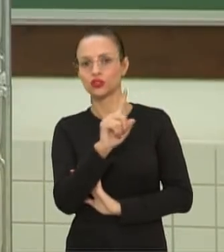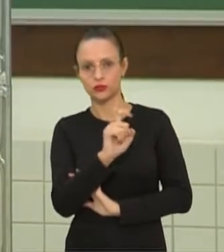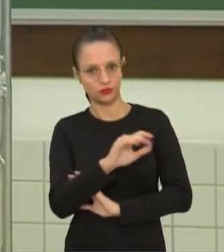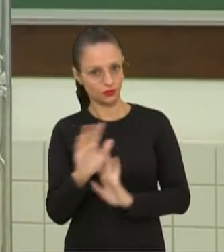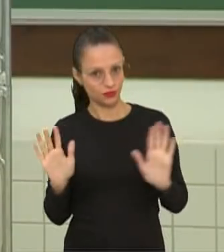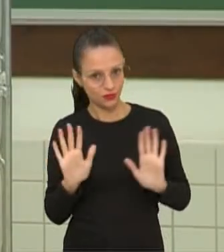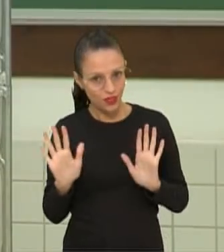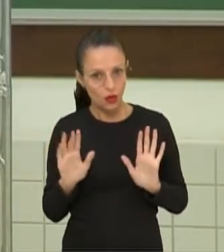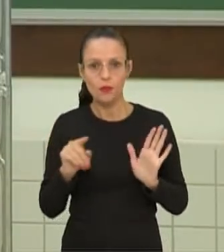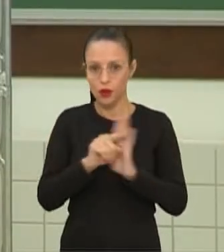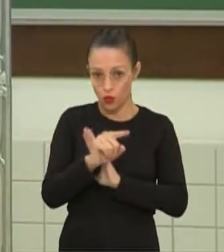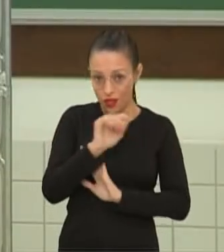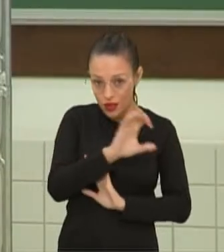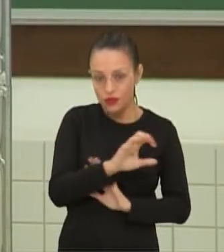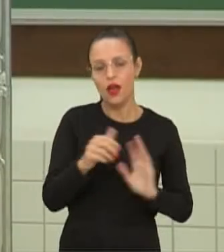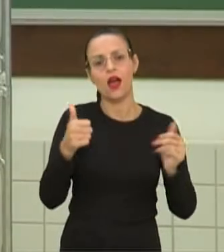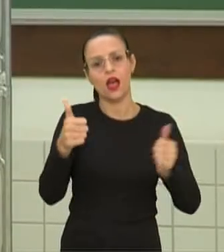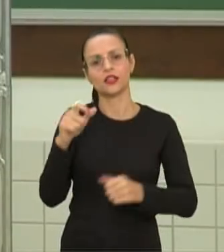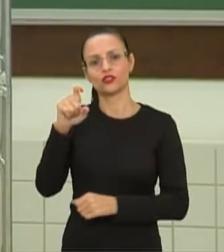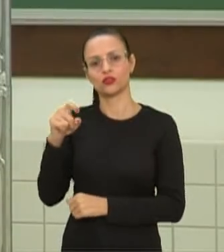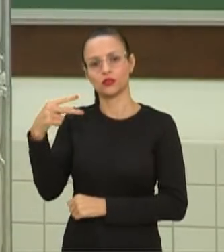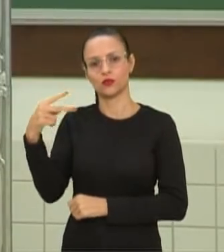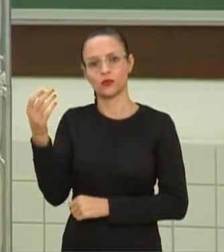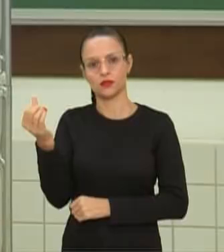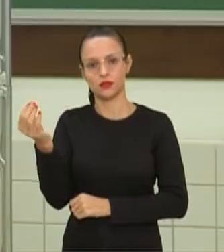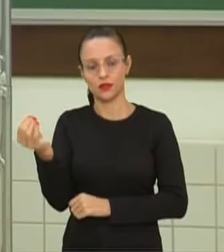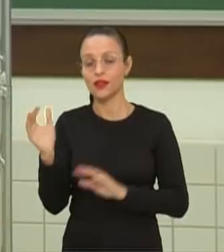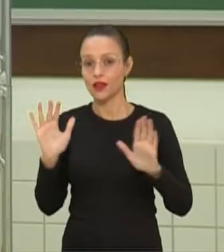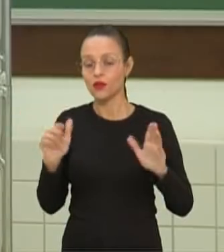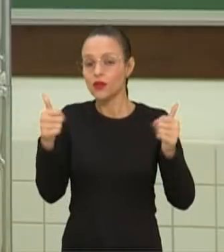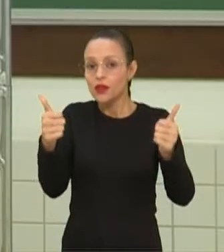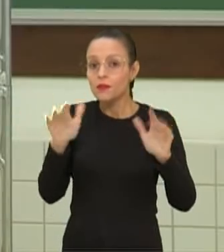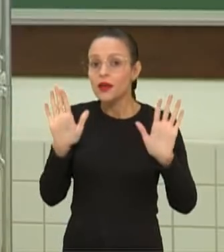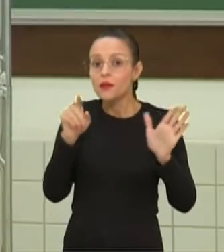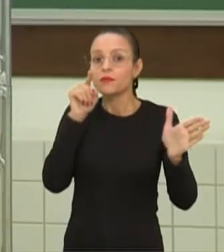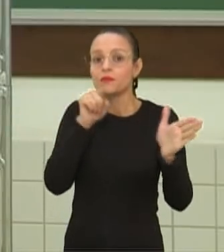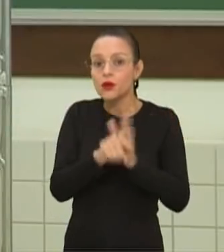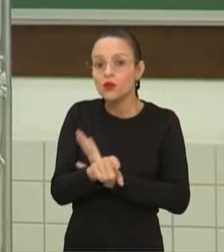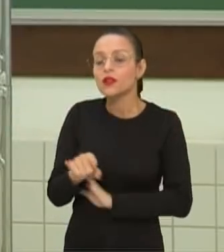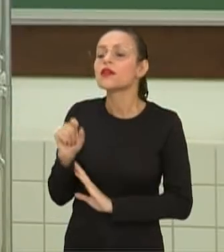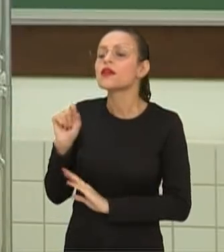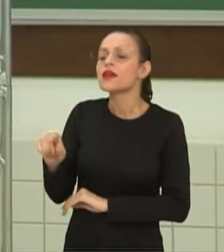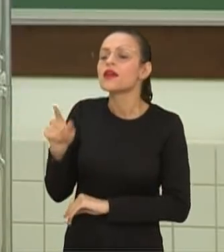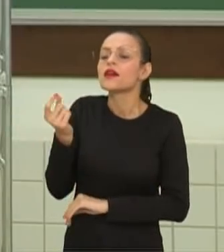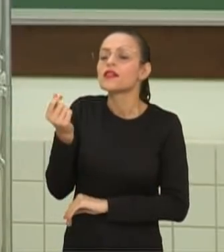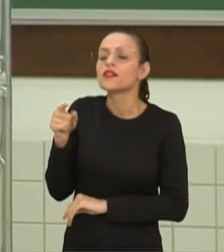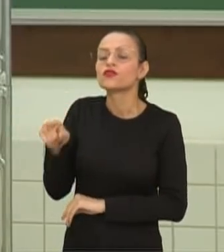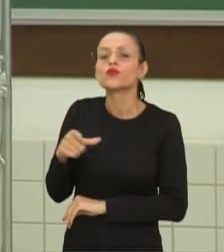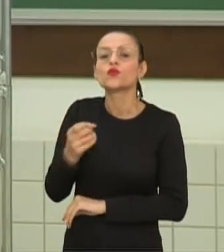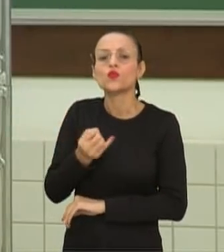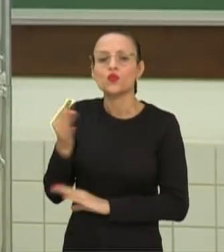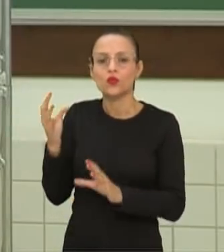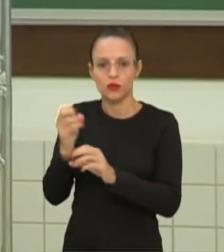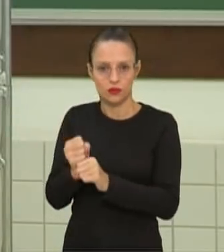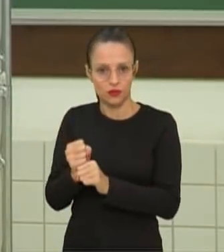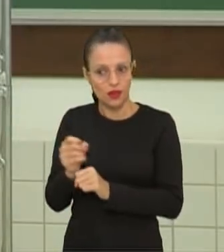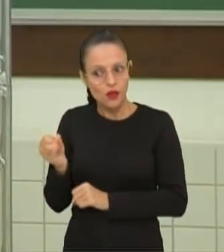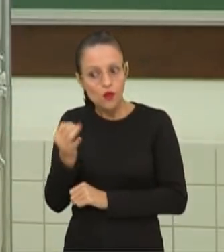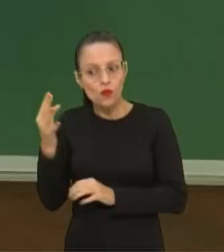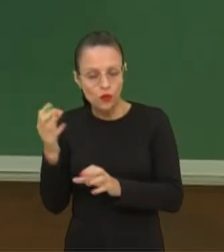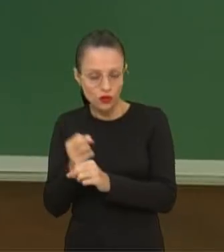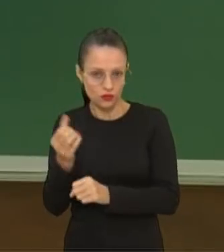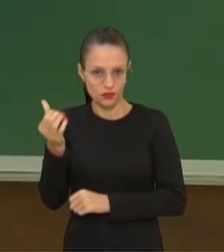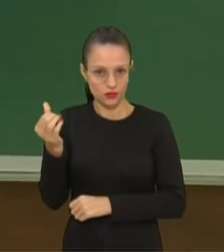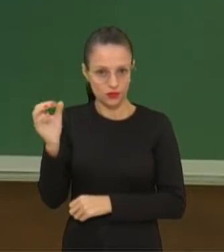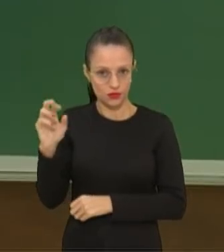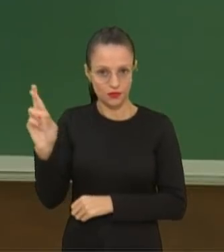Se a pergunta fosse essa, eu escreveria x igual a 60. A minha pergunta é, qual é a quantia que a Sônia tem? A quantia que a Sônia tem é R$60. Então está ali a